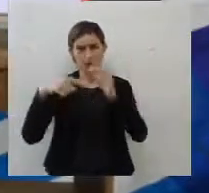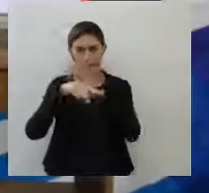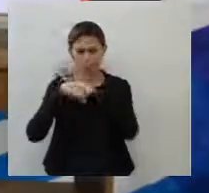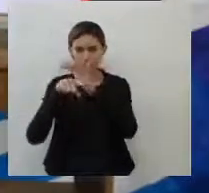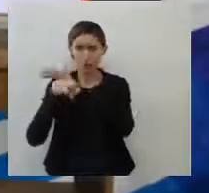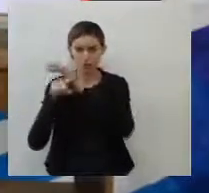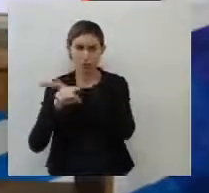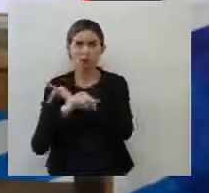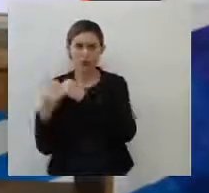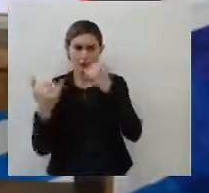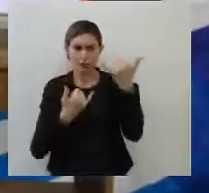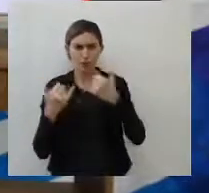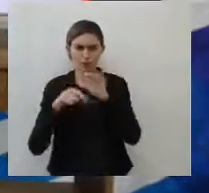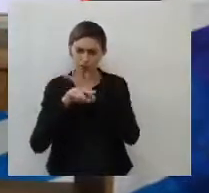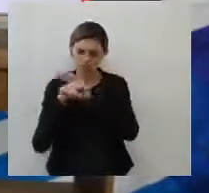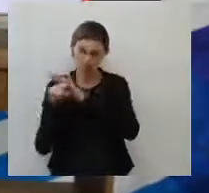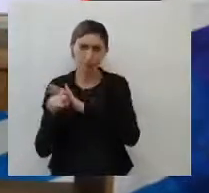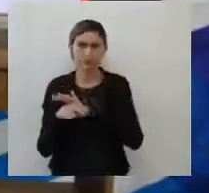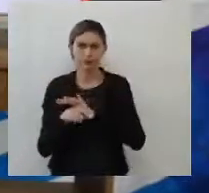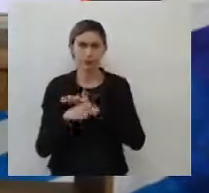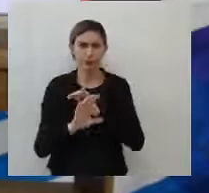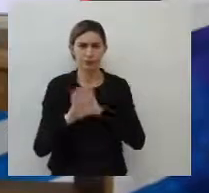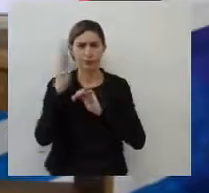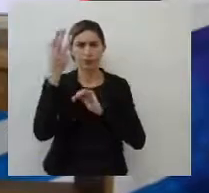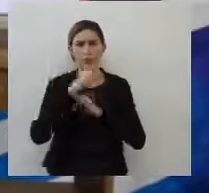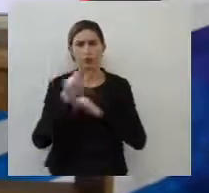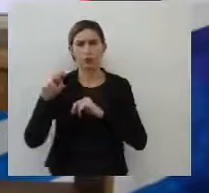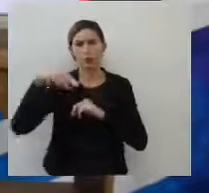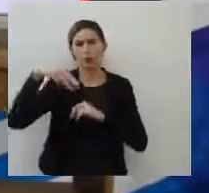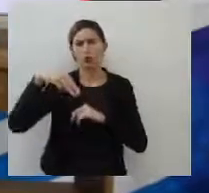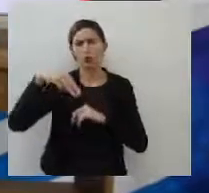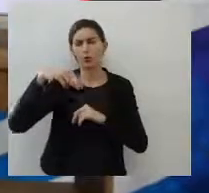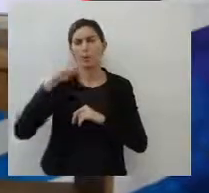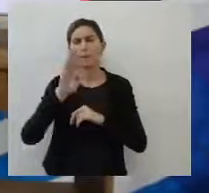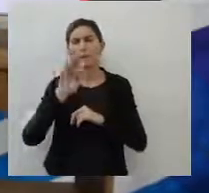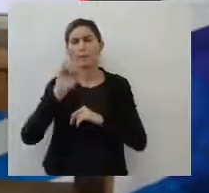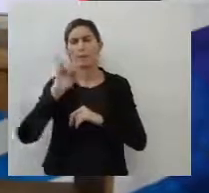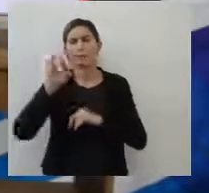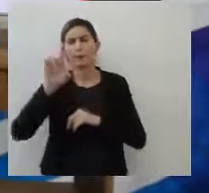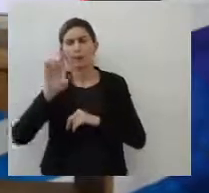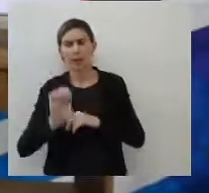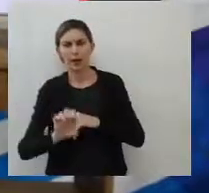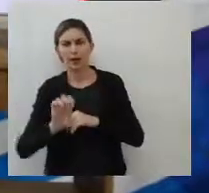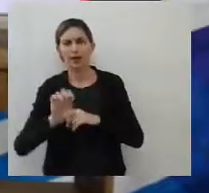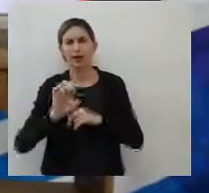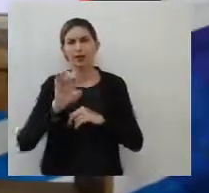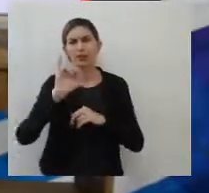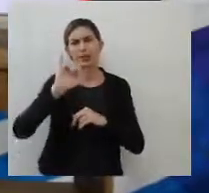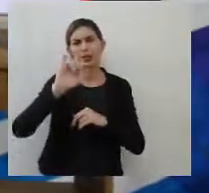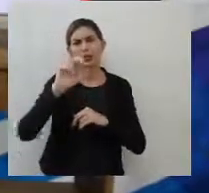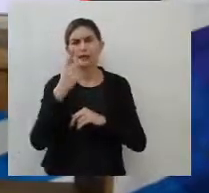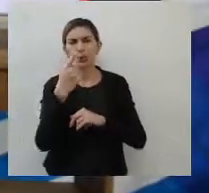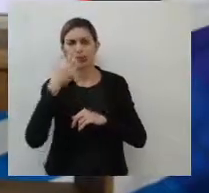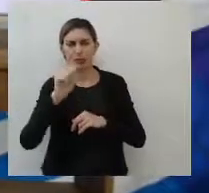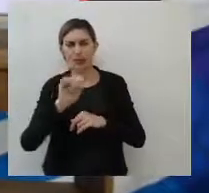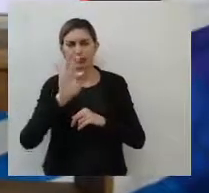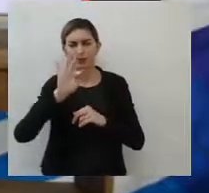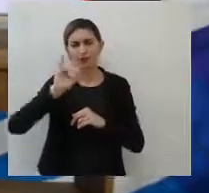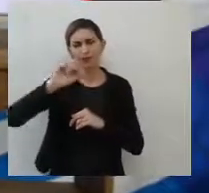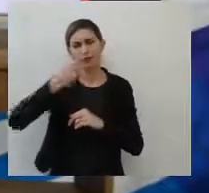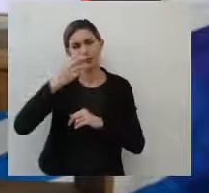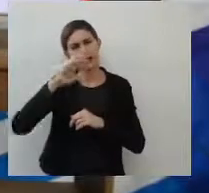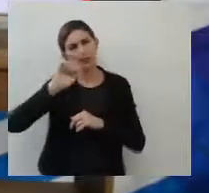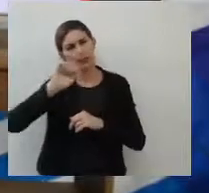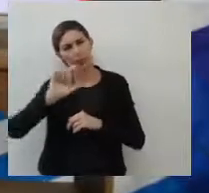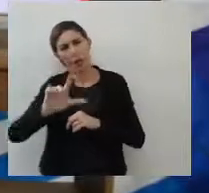tarde vai buscar informações sobre isso, que é um acontecimento chamado o Baile da Ilha Fiscal. Esse acontecimento foi o